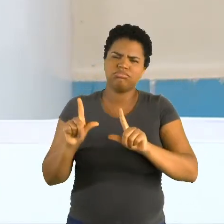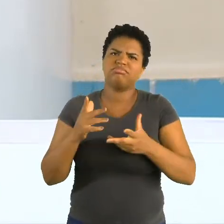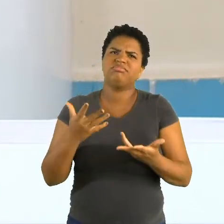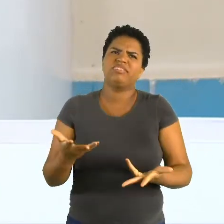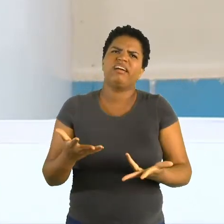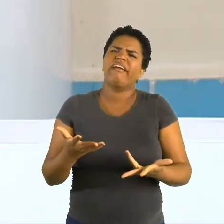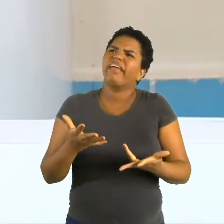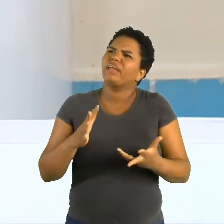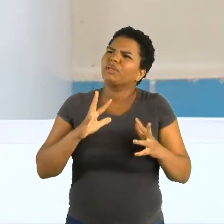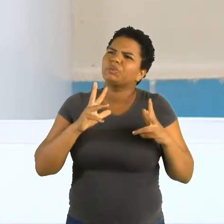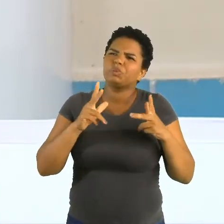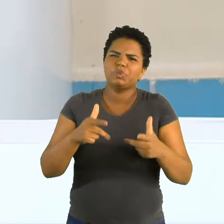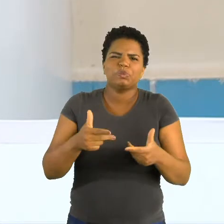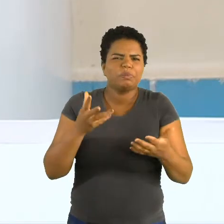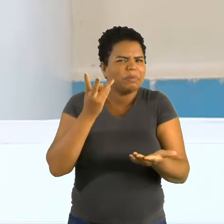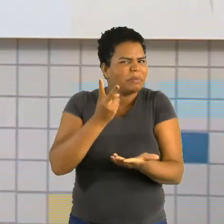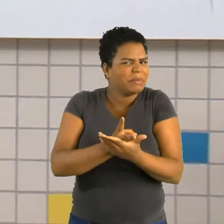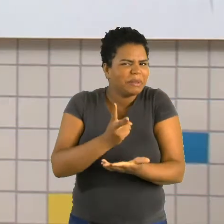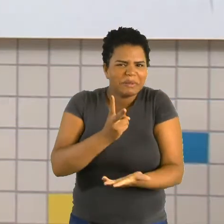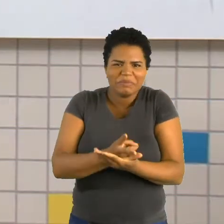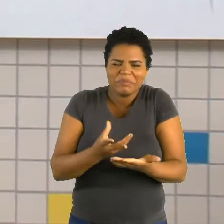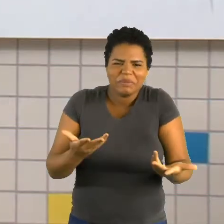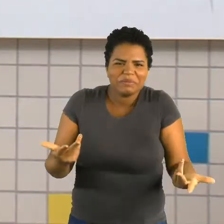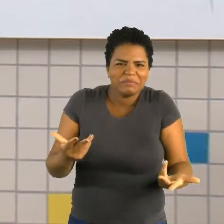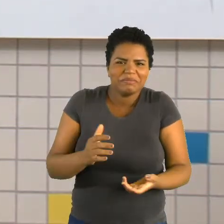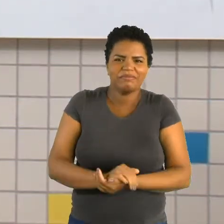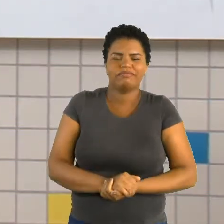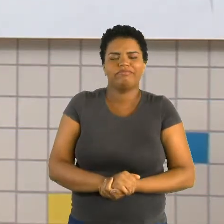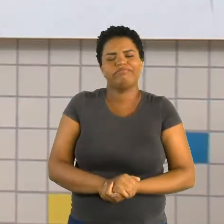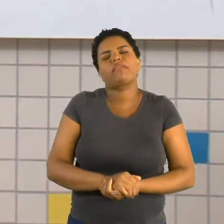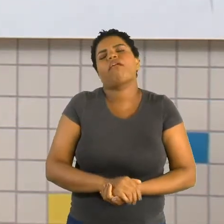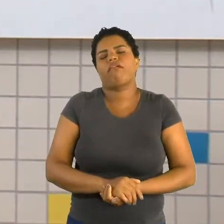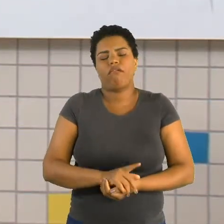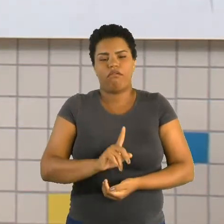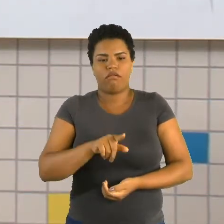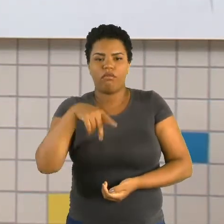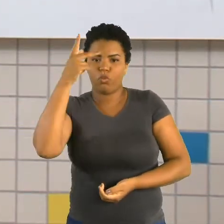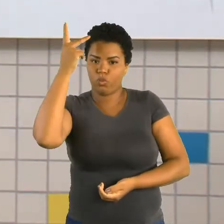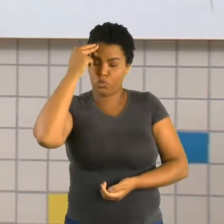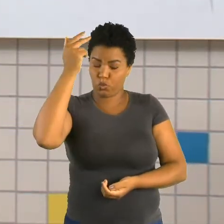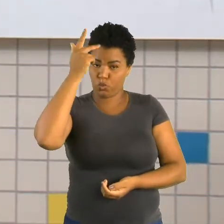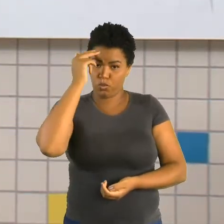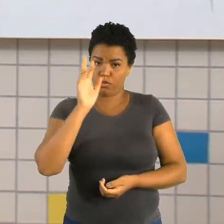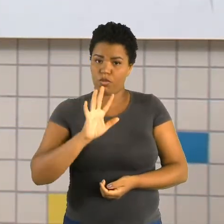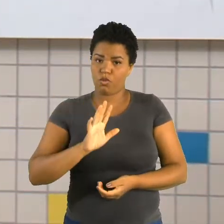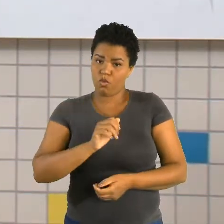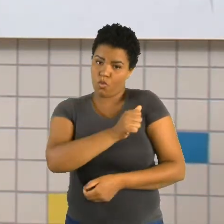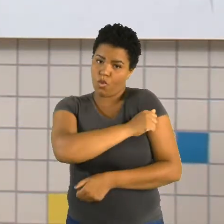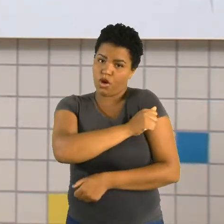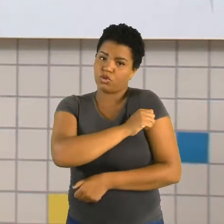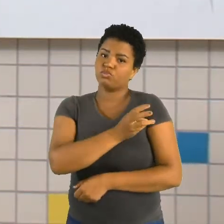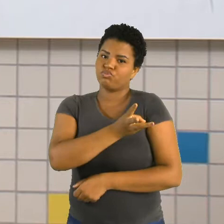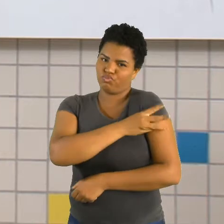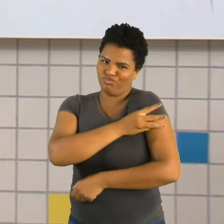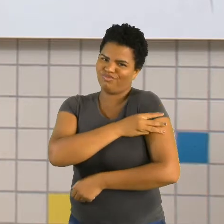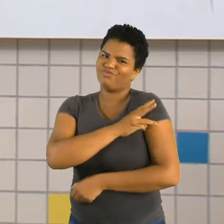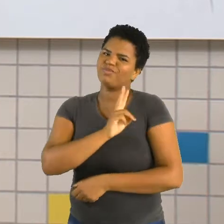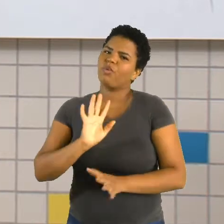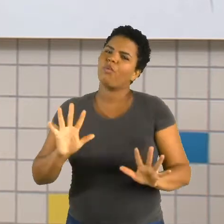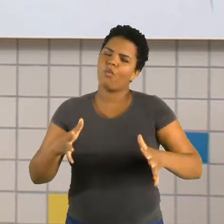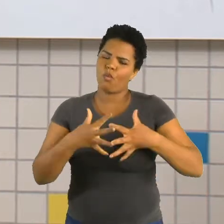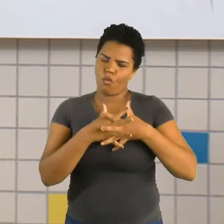tudo a mesma coisa. É comum que os alunos do terceiro ano confundam esses